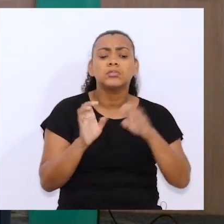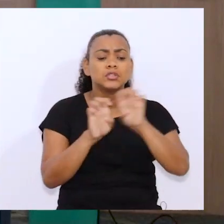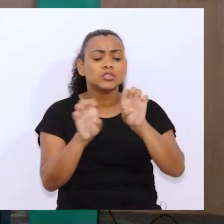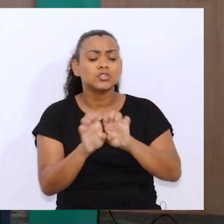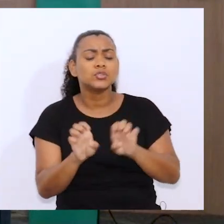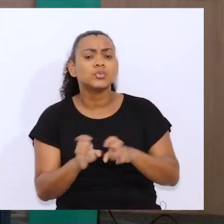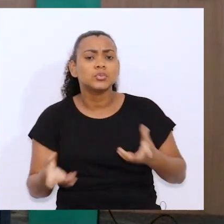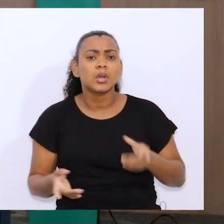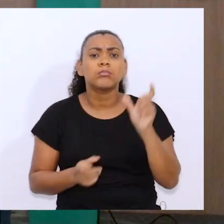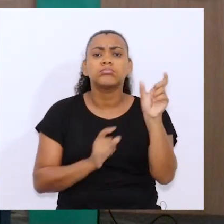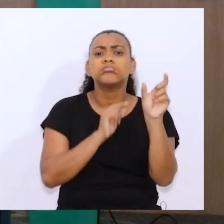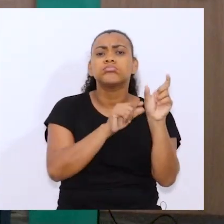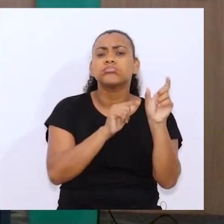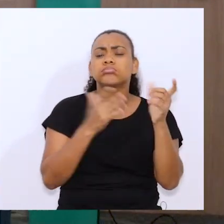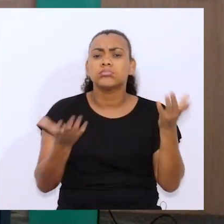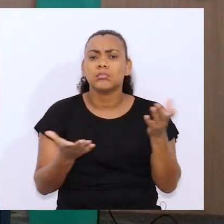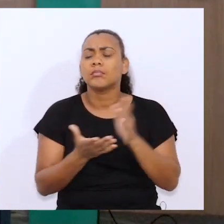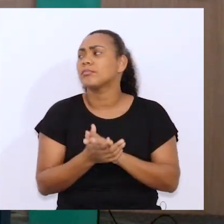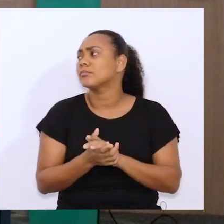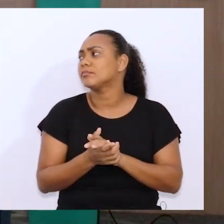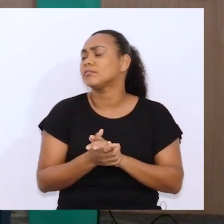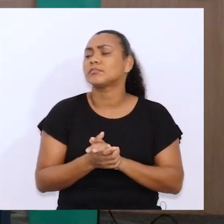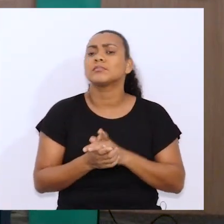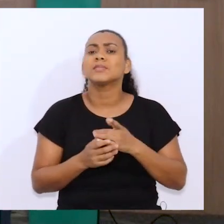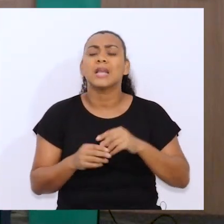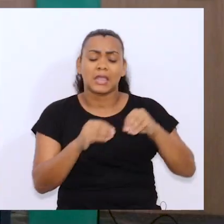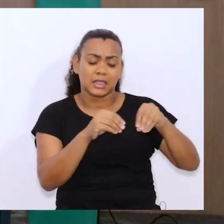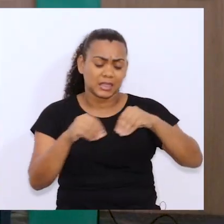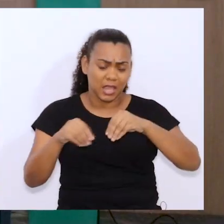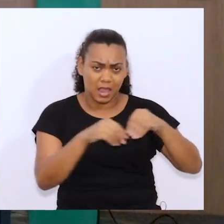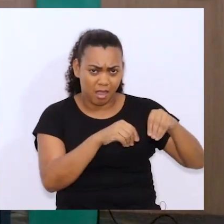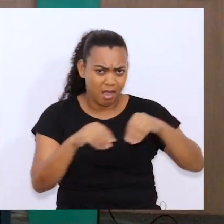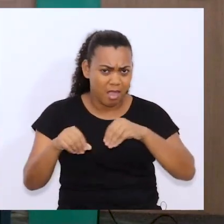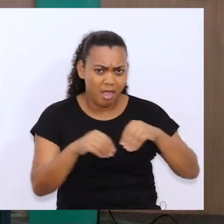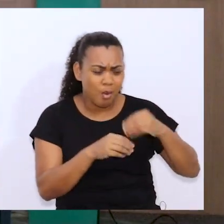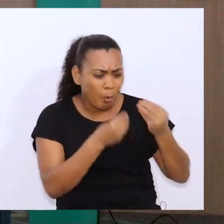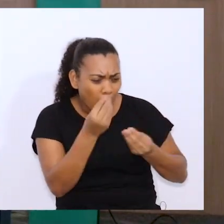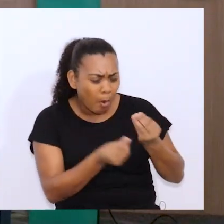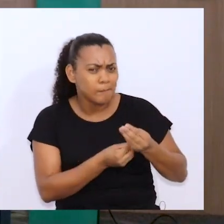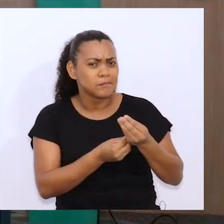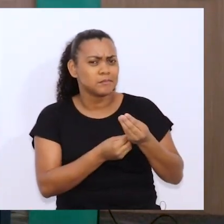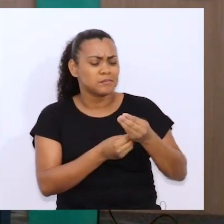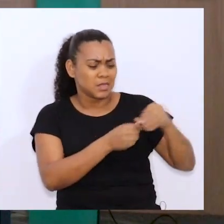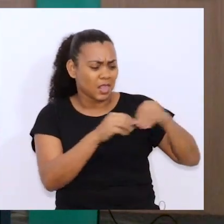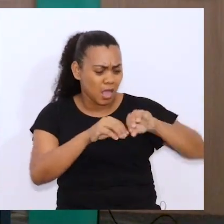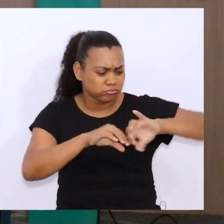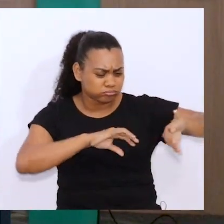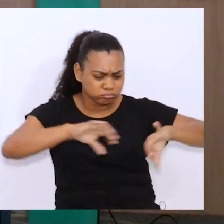estrutura fundiária é o que? São as terras, né? Corresponde à maneira como as terras